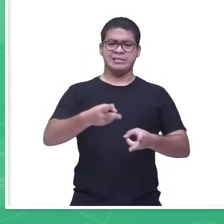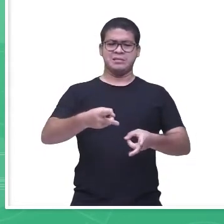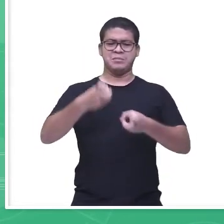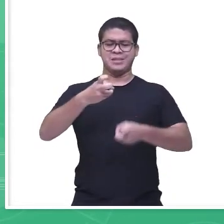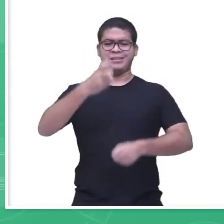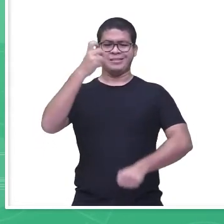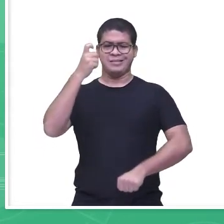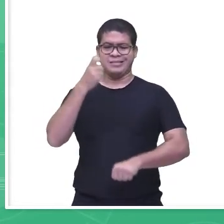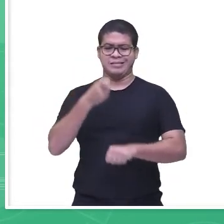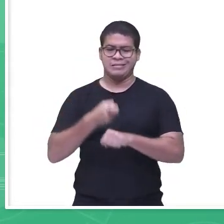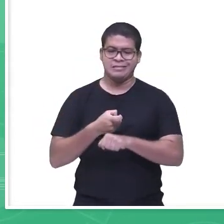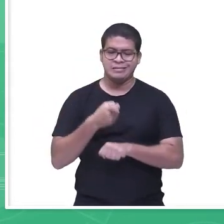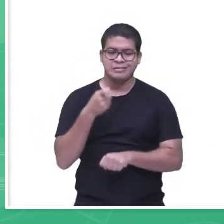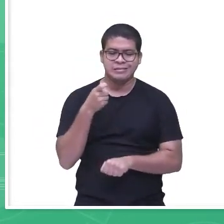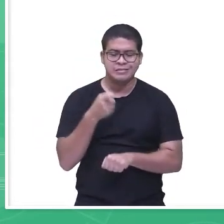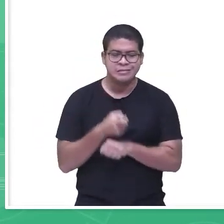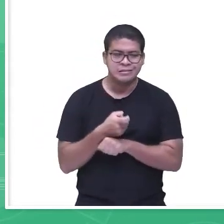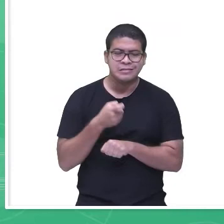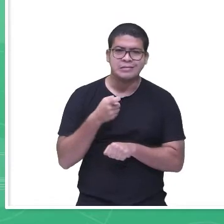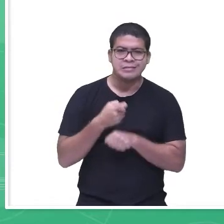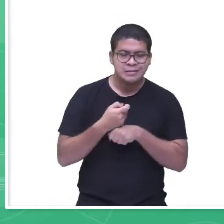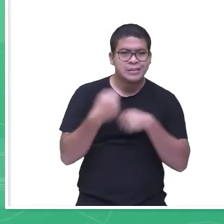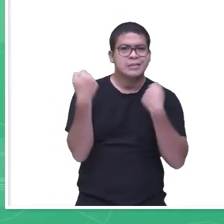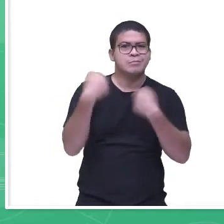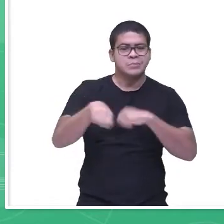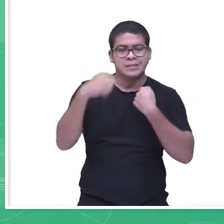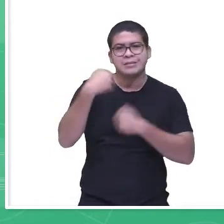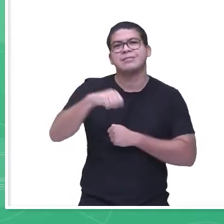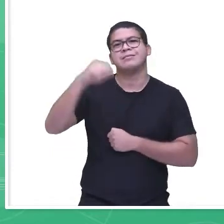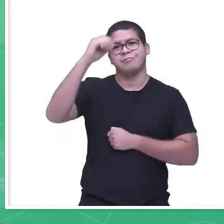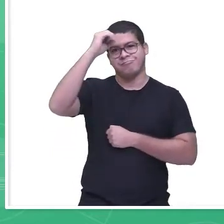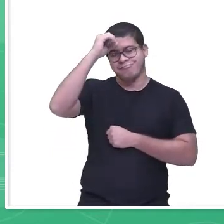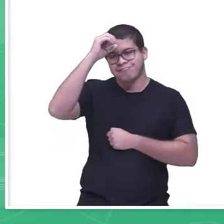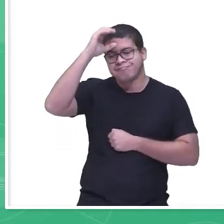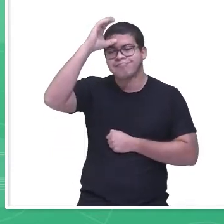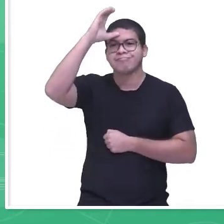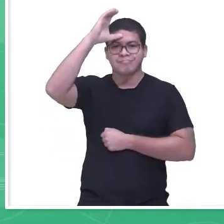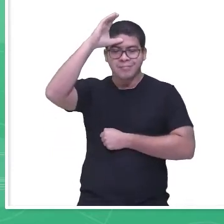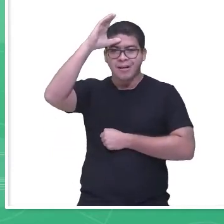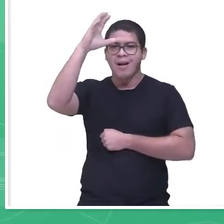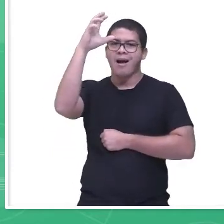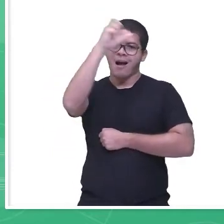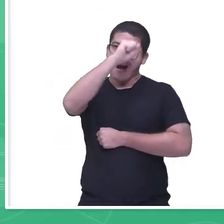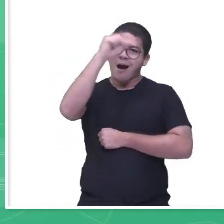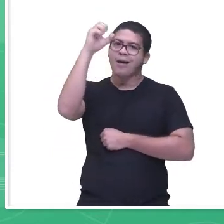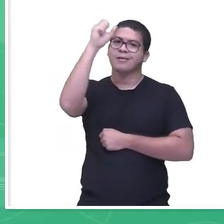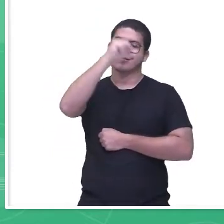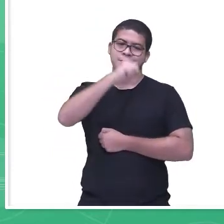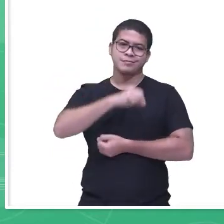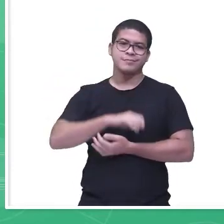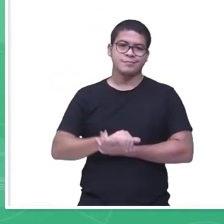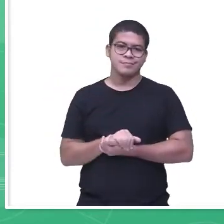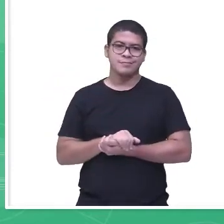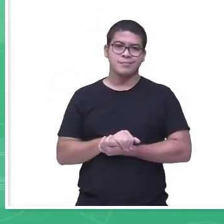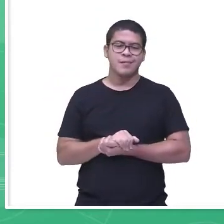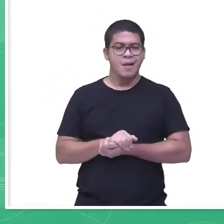ele precisava conhecer ainda mais, mas que esse conhecimento também estava nele e que ele